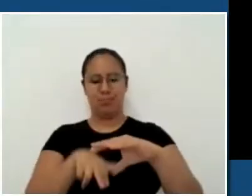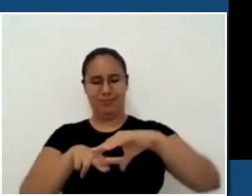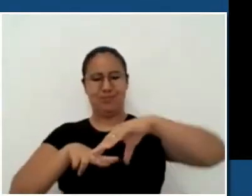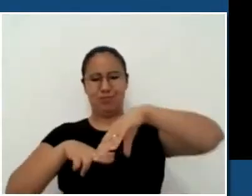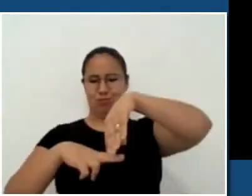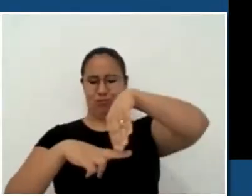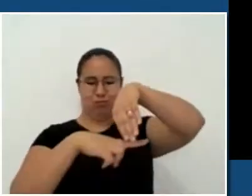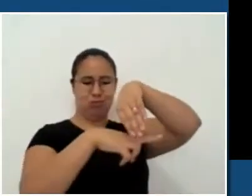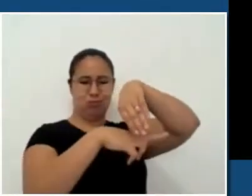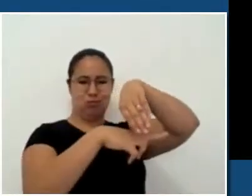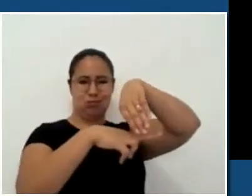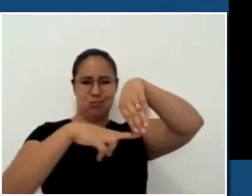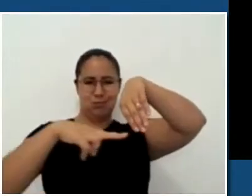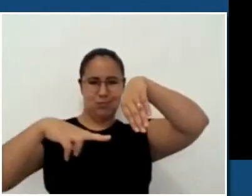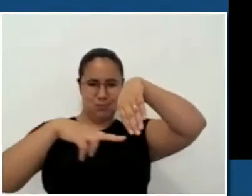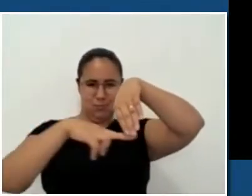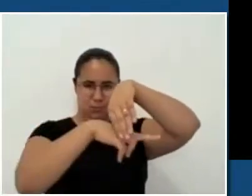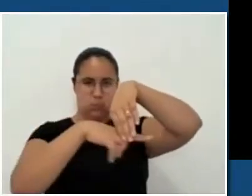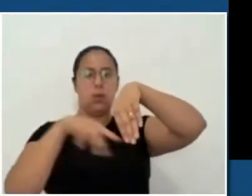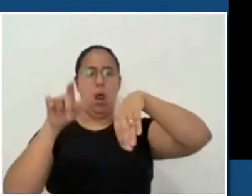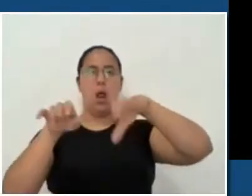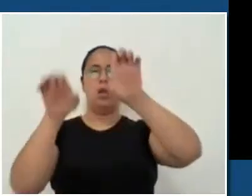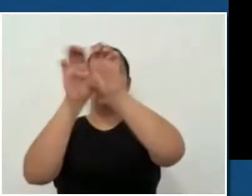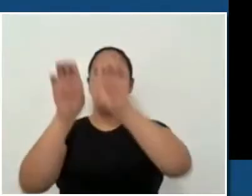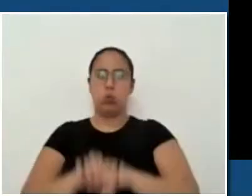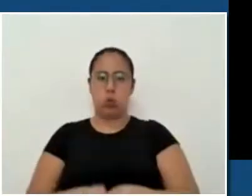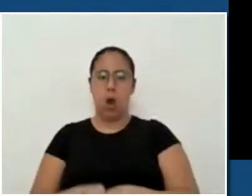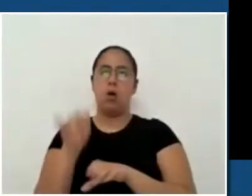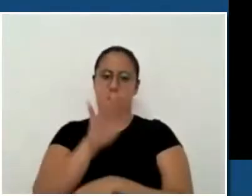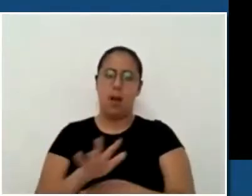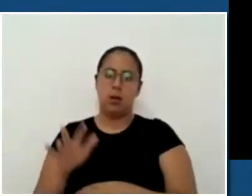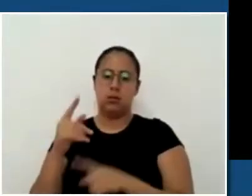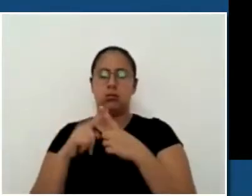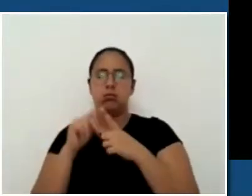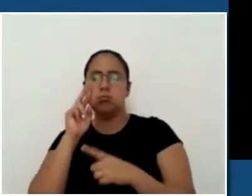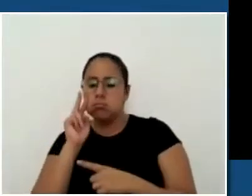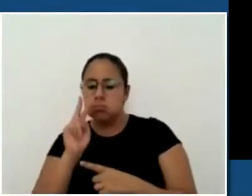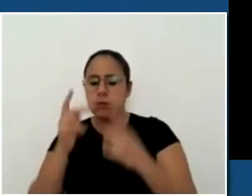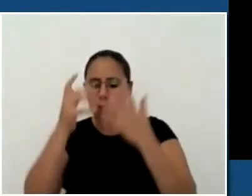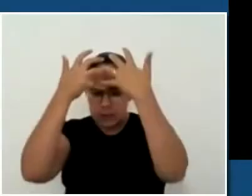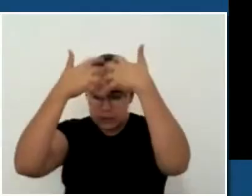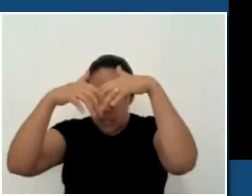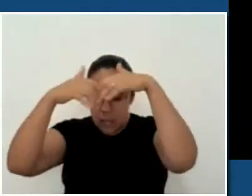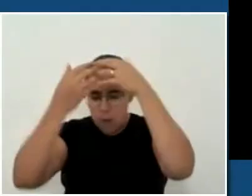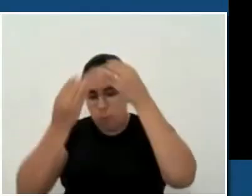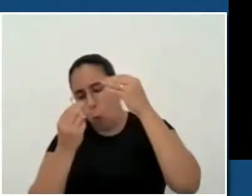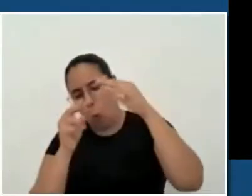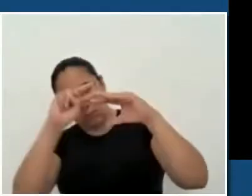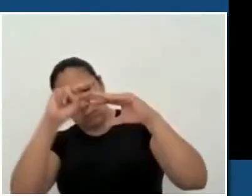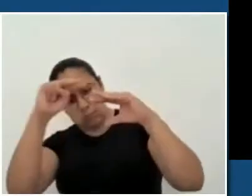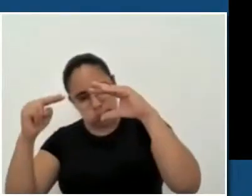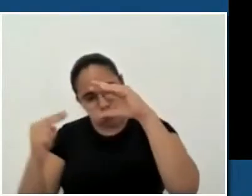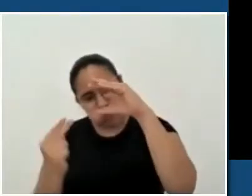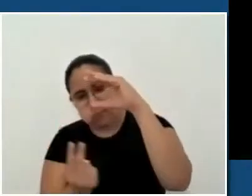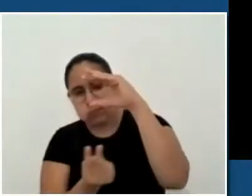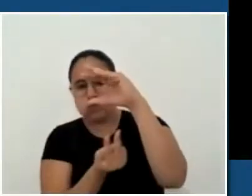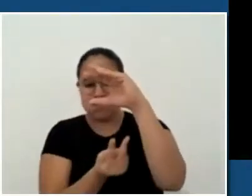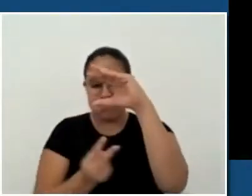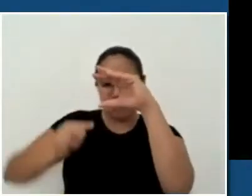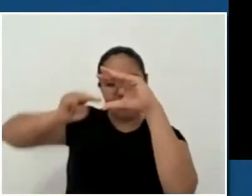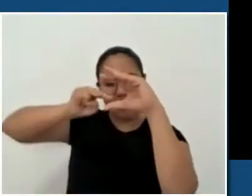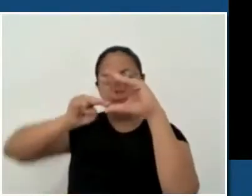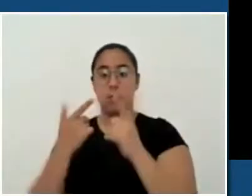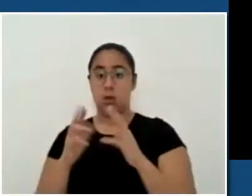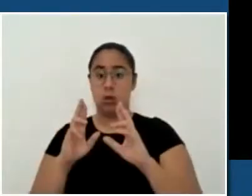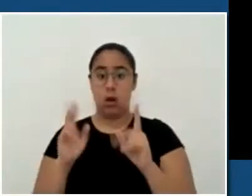chama de imagem estrutural. Então, você vê quase que a anatomia do cérebro de uma pessoa. E o que se vê no TEA? Aumento de volume de